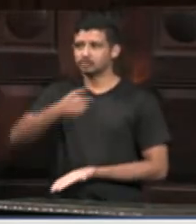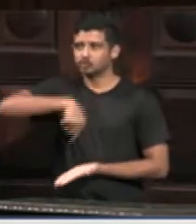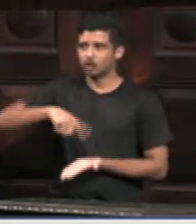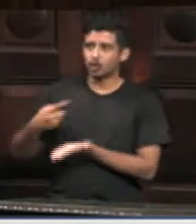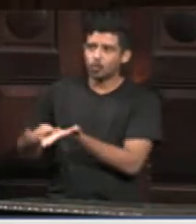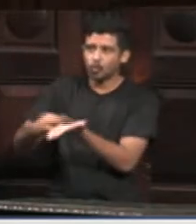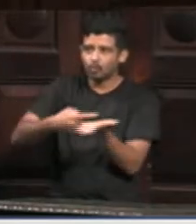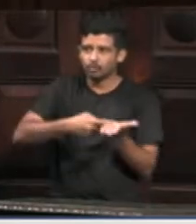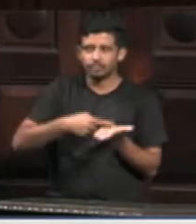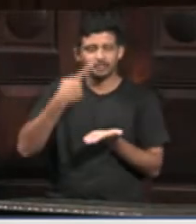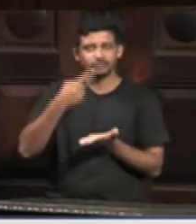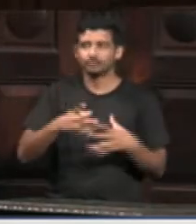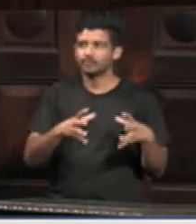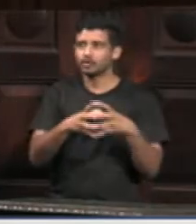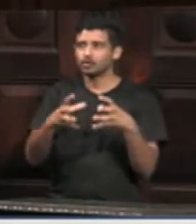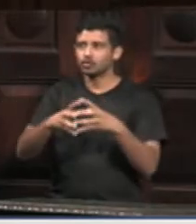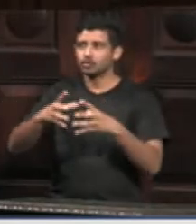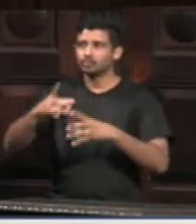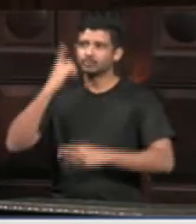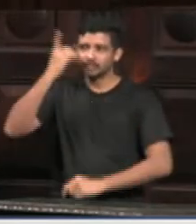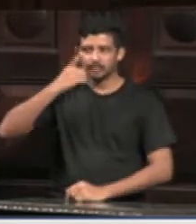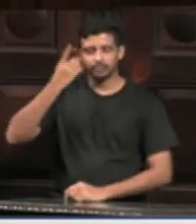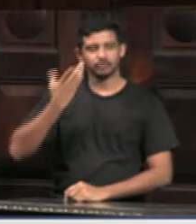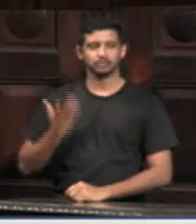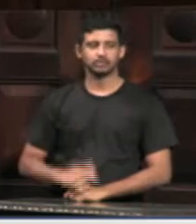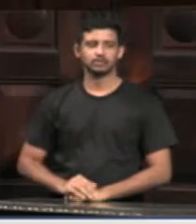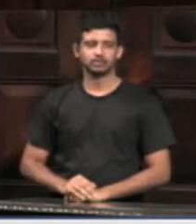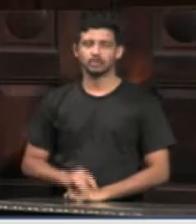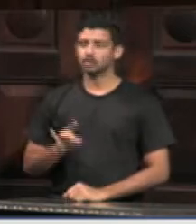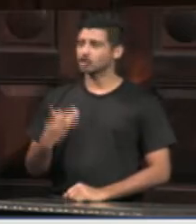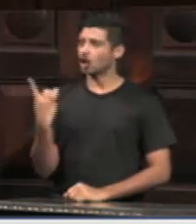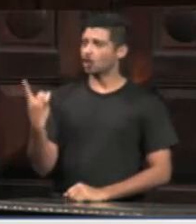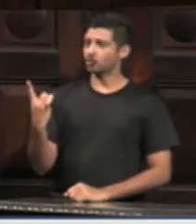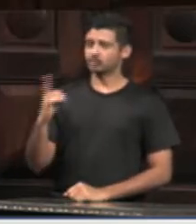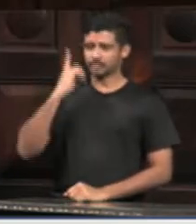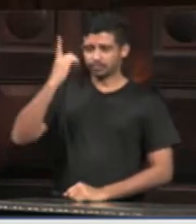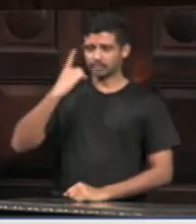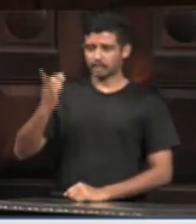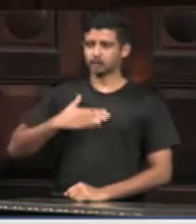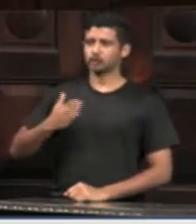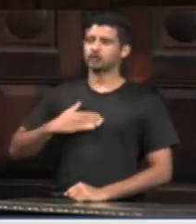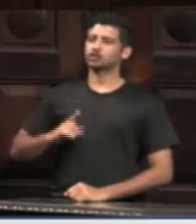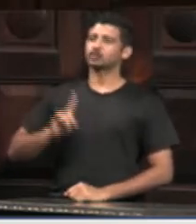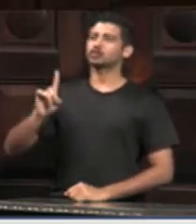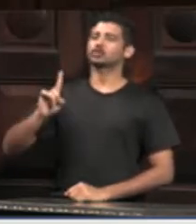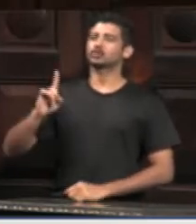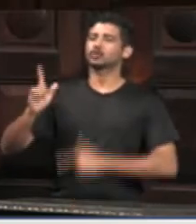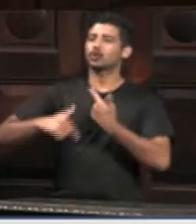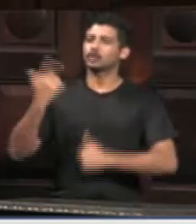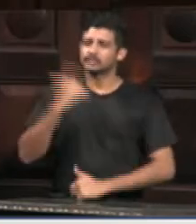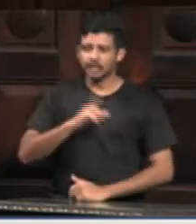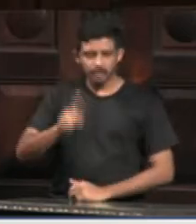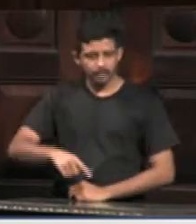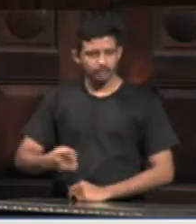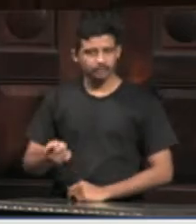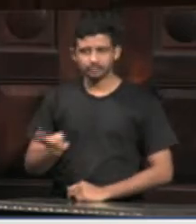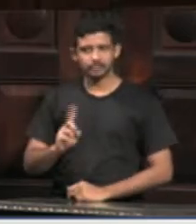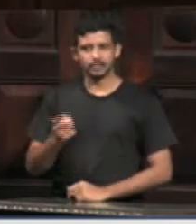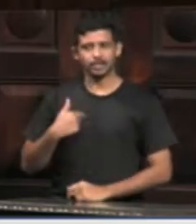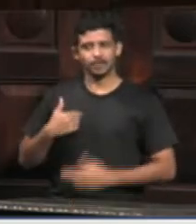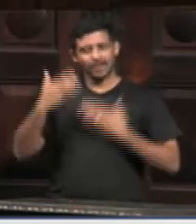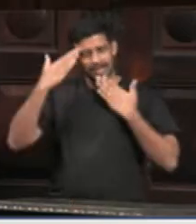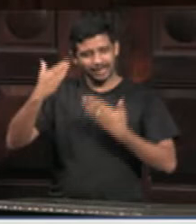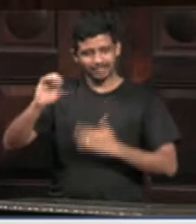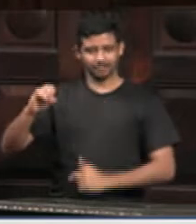desse grupo de deputados, porque ninguém é candidato de si só. Hoje, eu quero agradecer, e no momento oportuno vamos